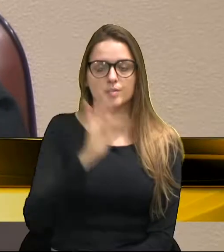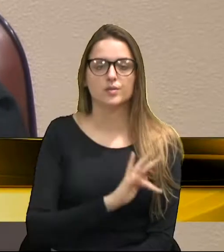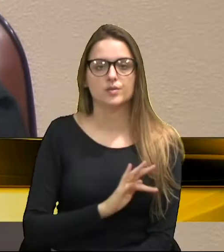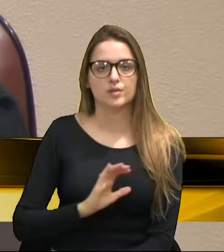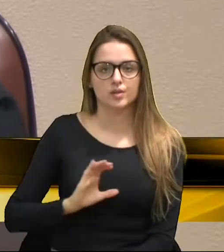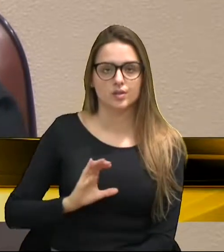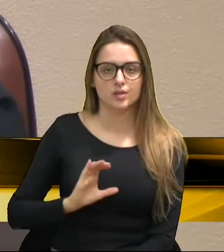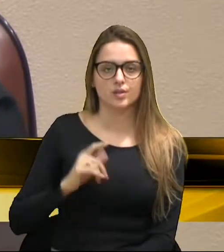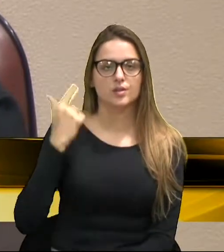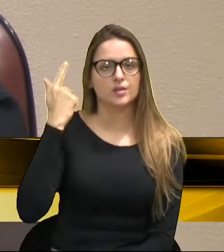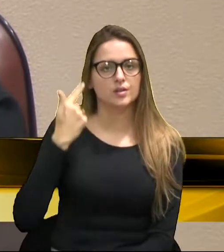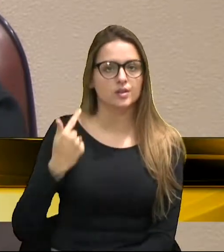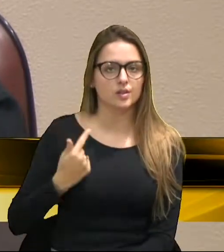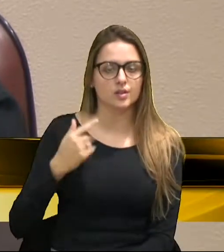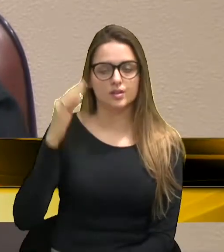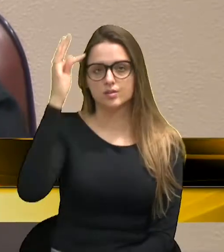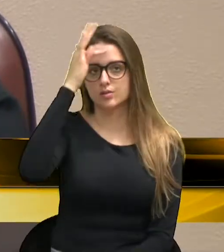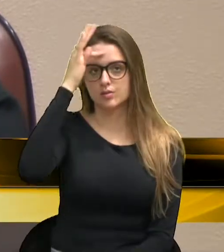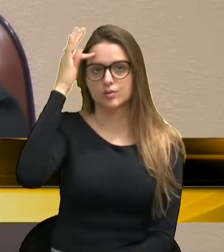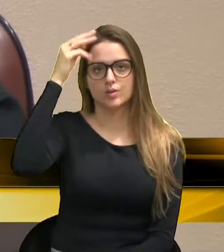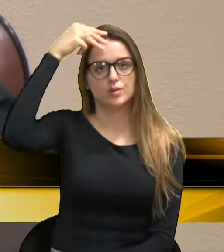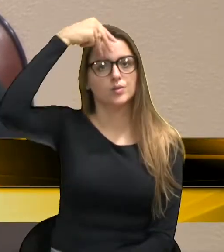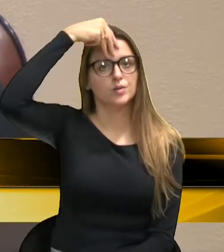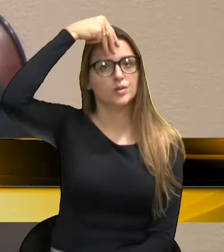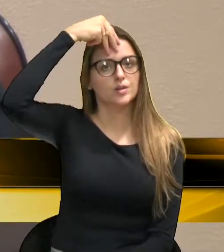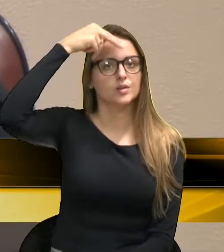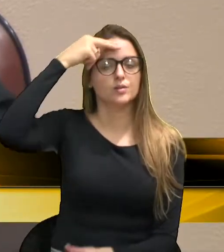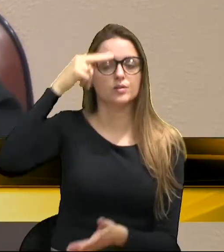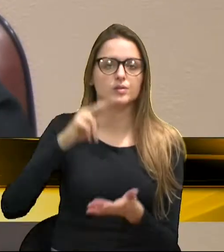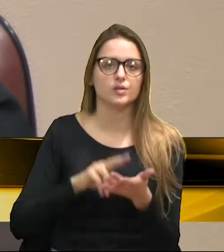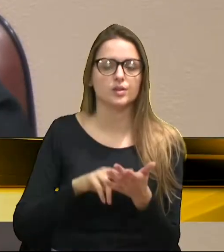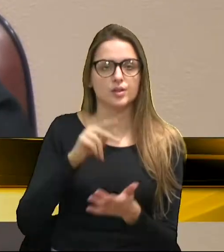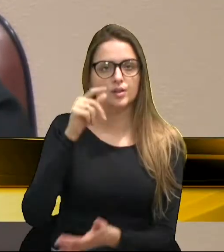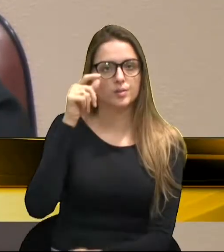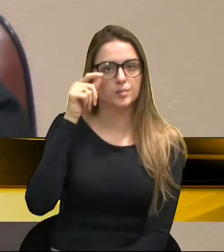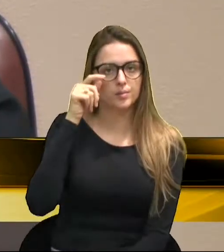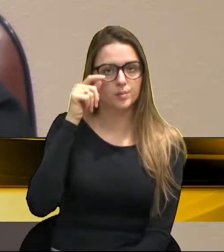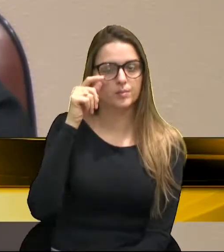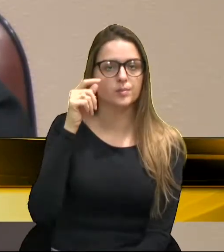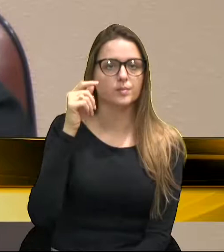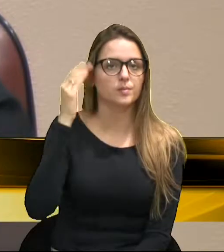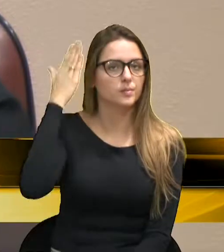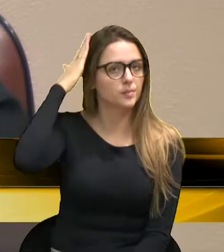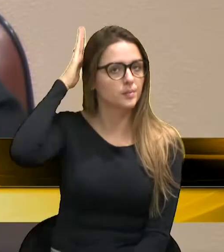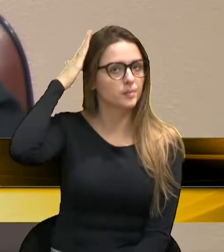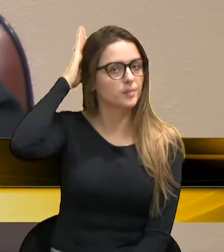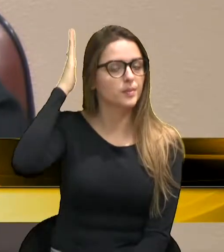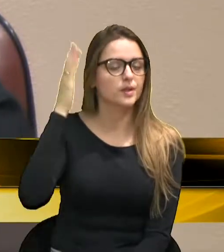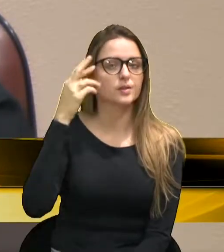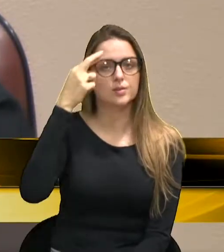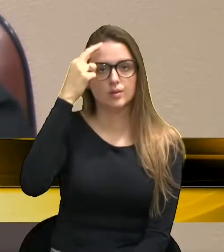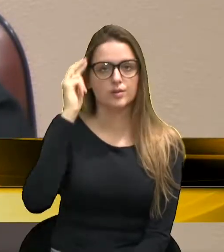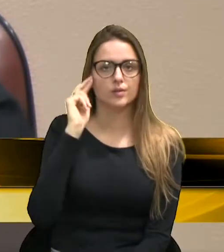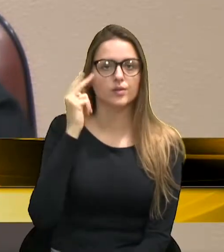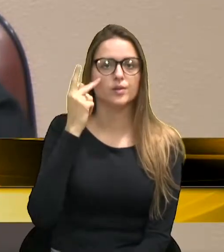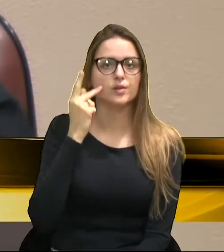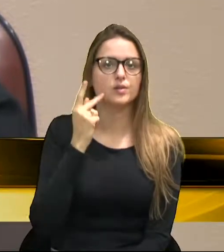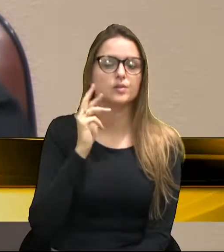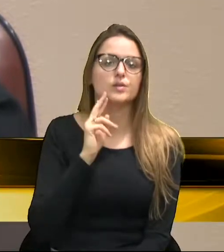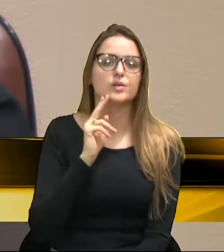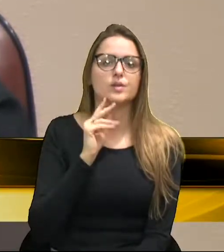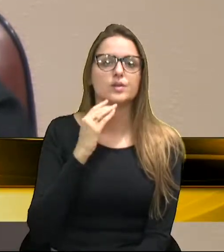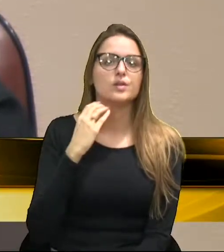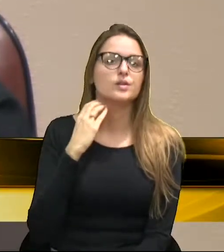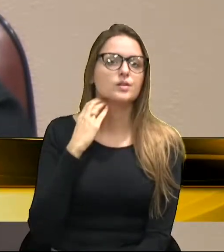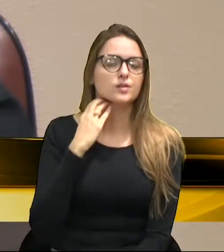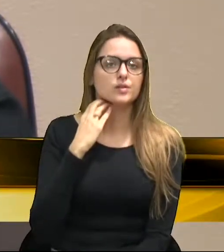Cassina, Gladys Frisso, Gustavo Toigo, Kiko Girardi, Neril Carteiro, Paulo Périco, Pedro Rodrigues, Rafael Bueno, Renato Nunes, Renato Oliveira, Ricardo